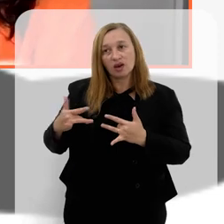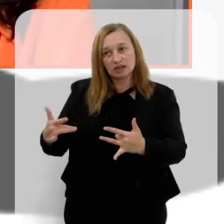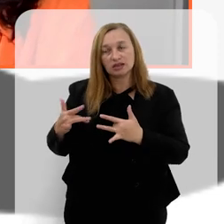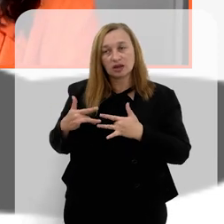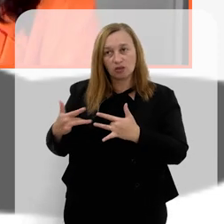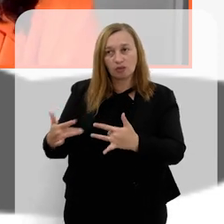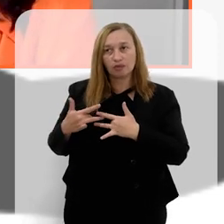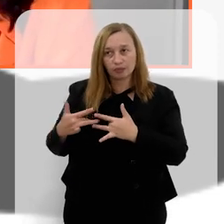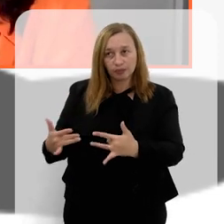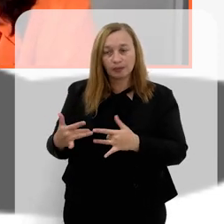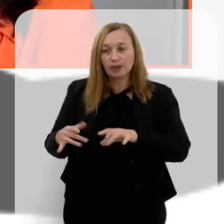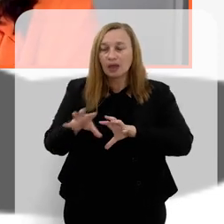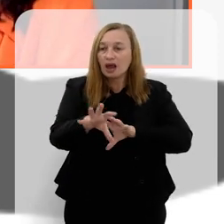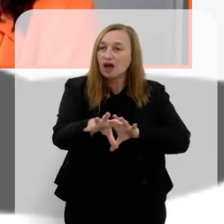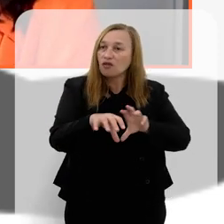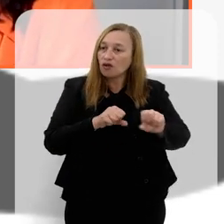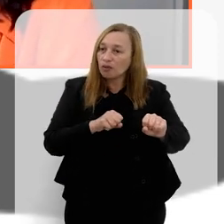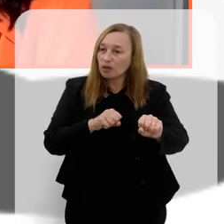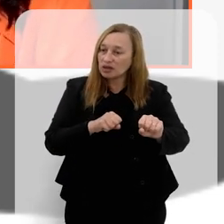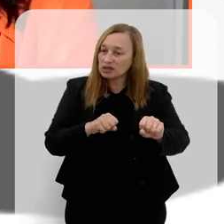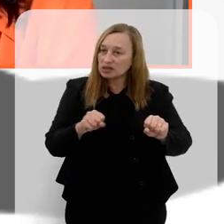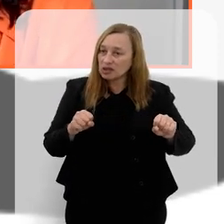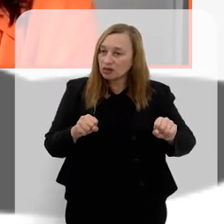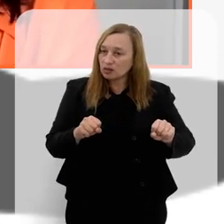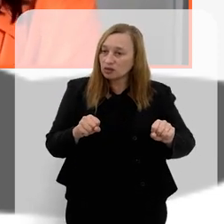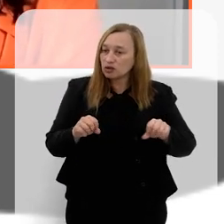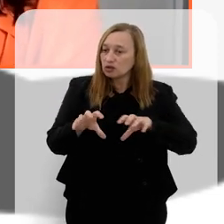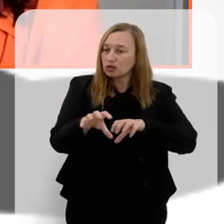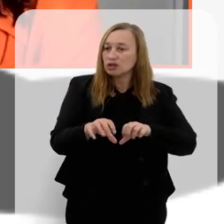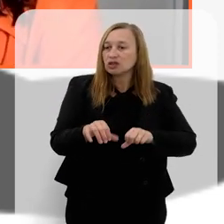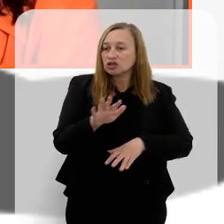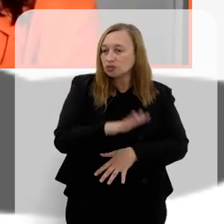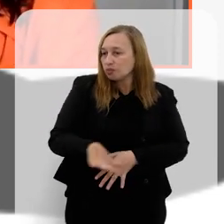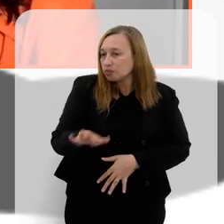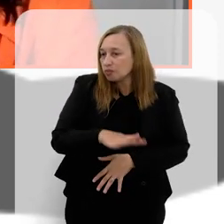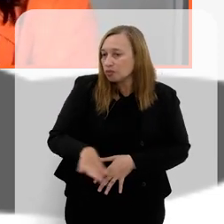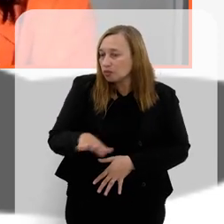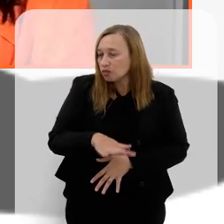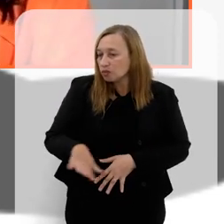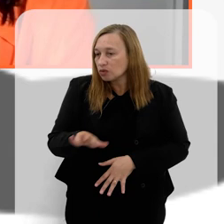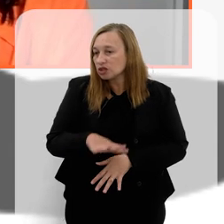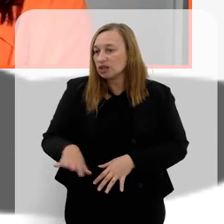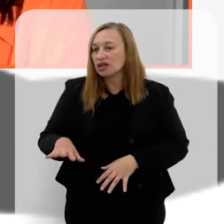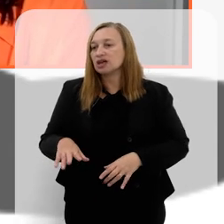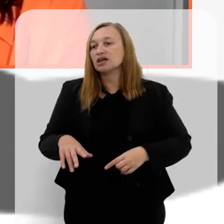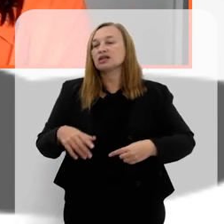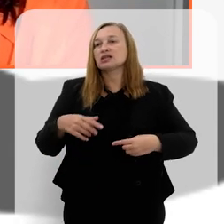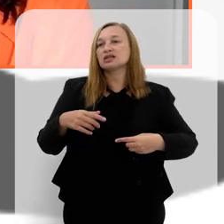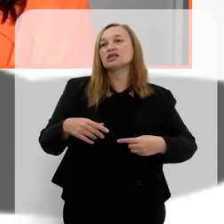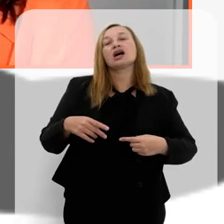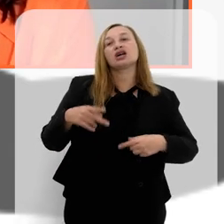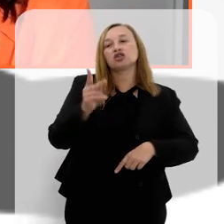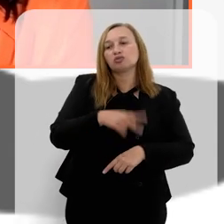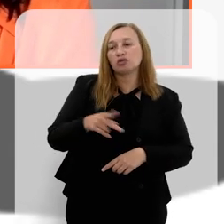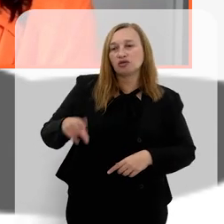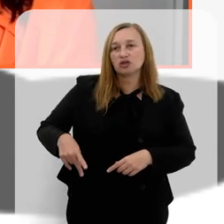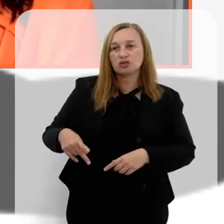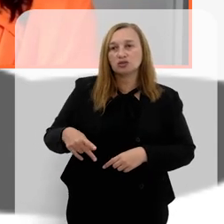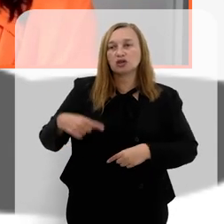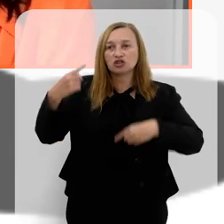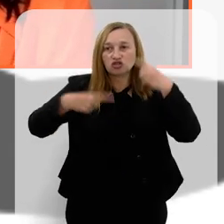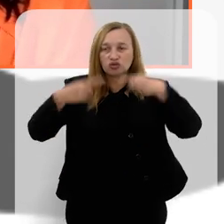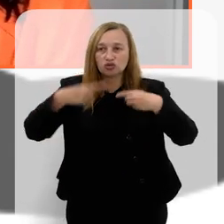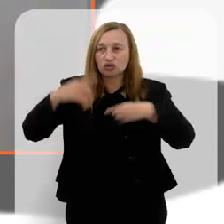para promover a formação de animadores de debates filosóficos. Mas é Então, no